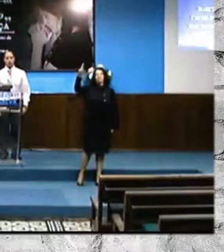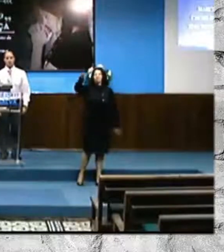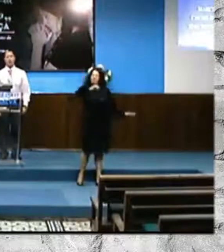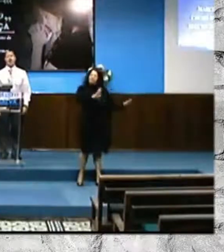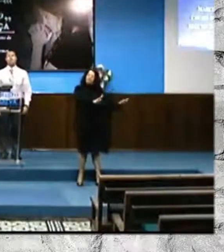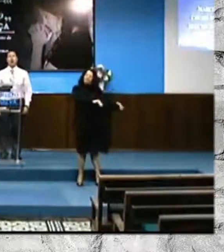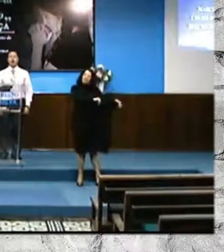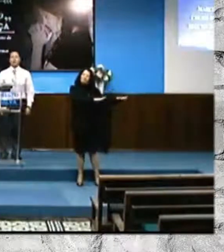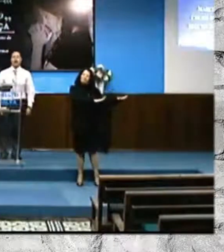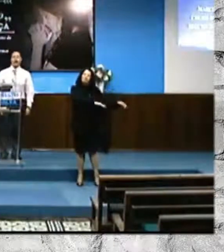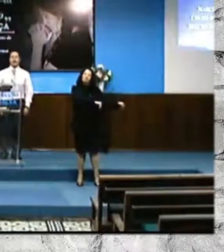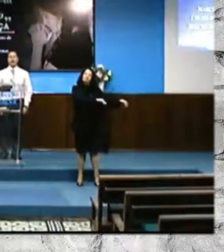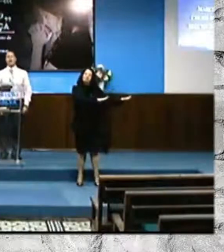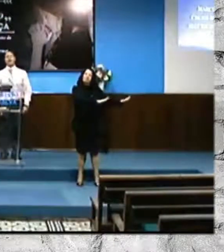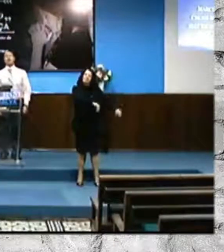Senhor.